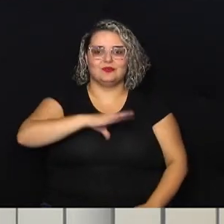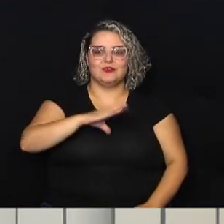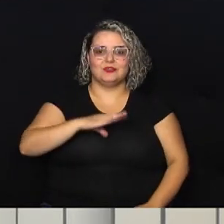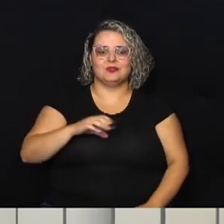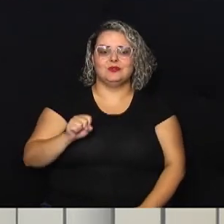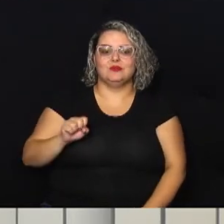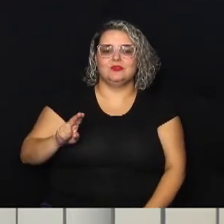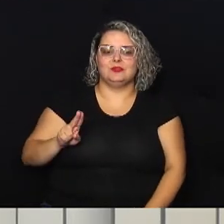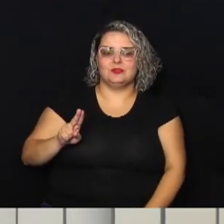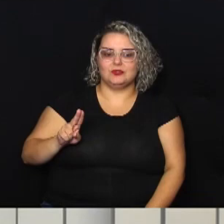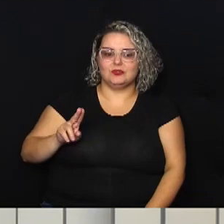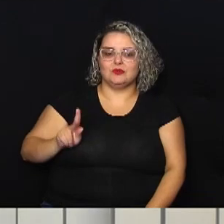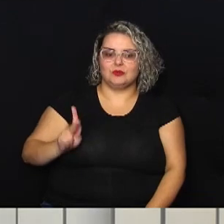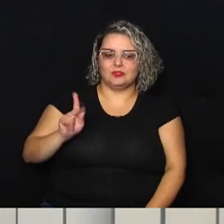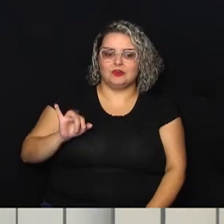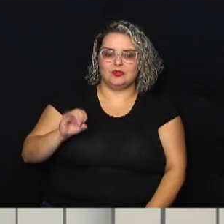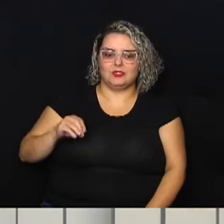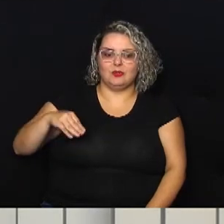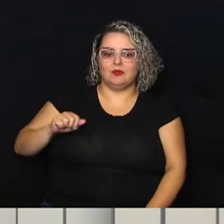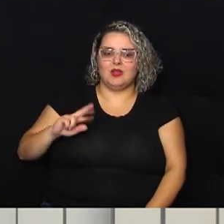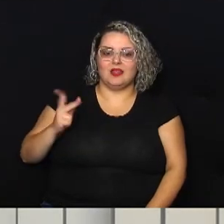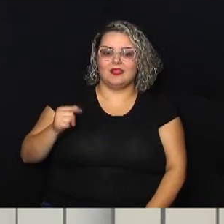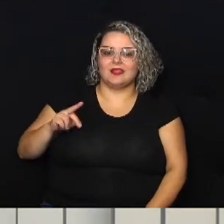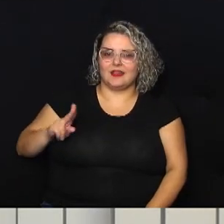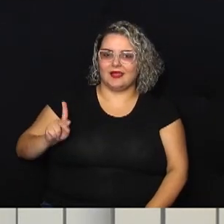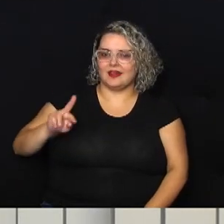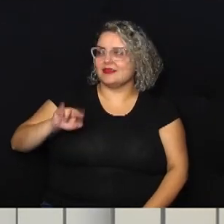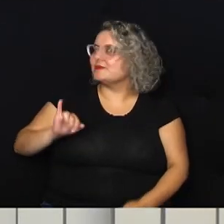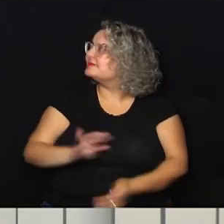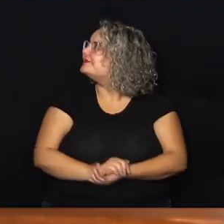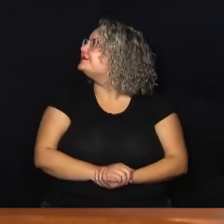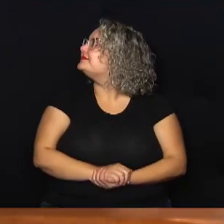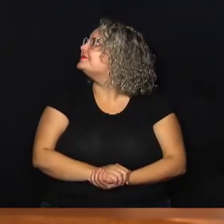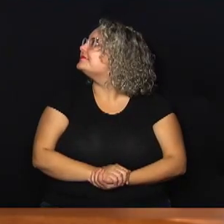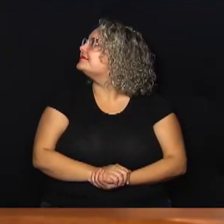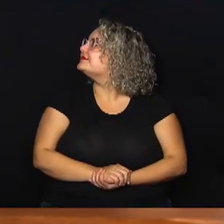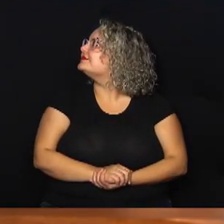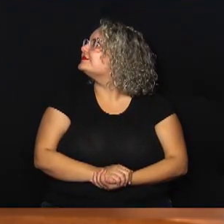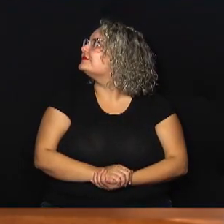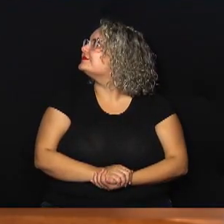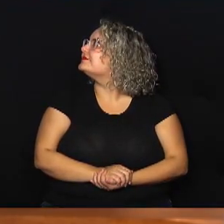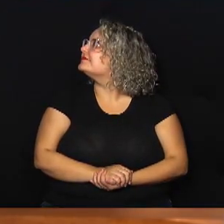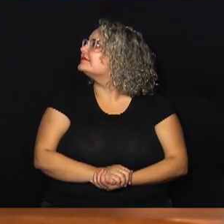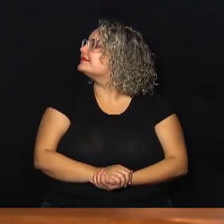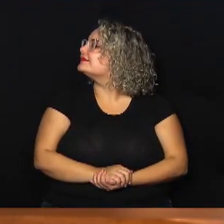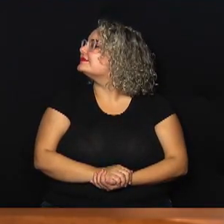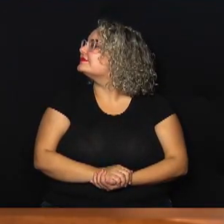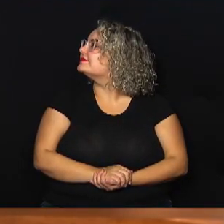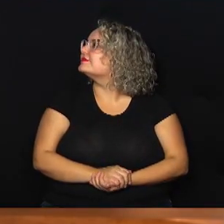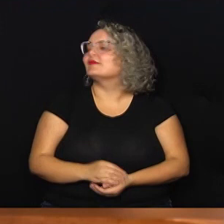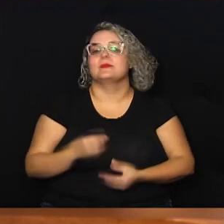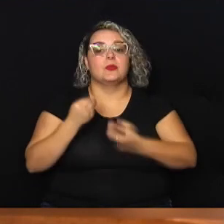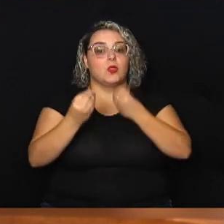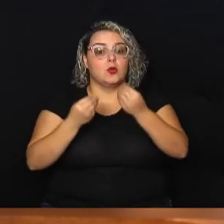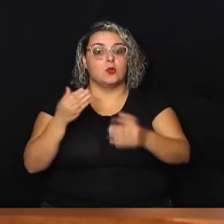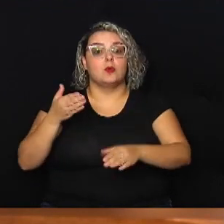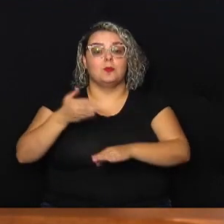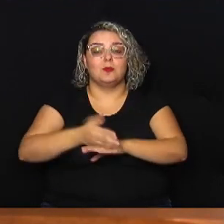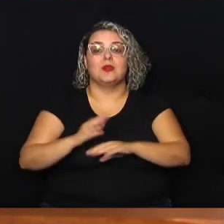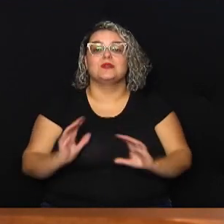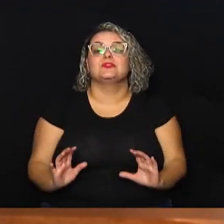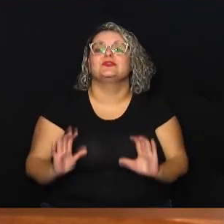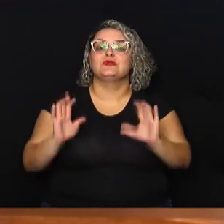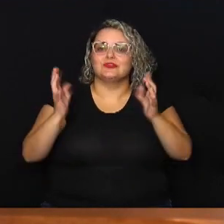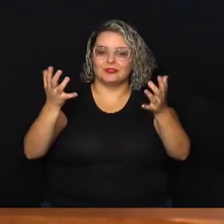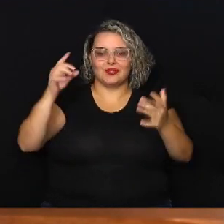Sukiuma Hikari. Confira como foi. Como parte das comemorações do